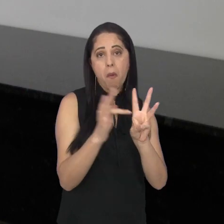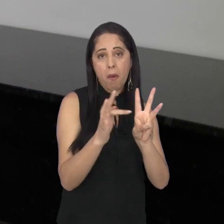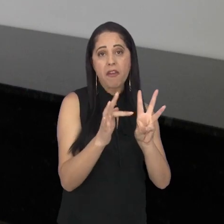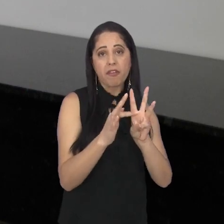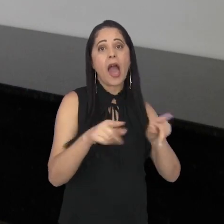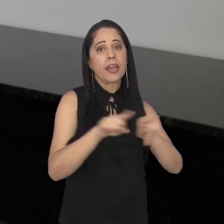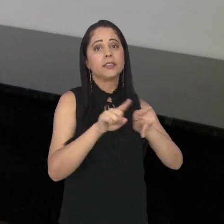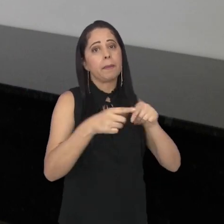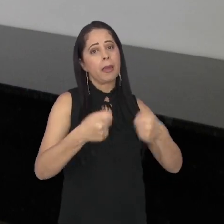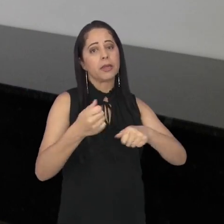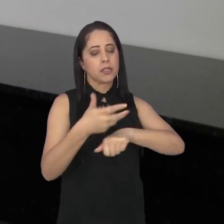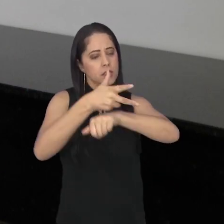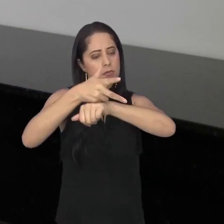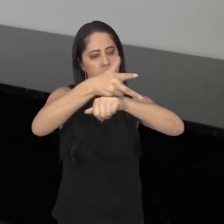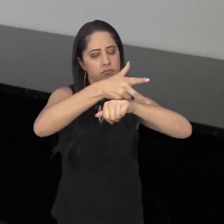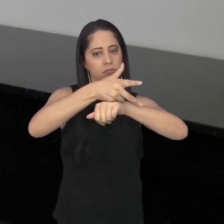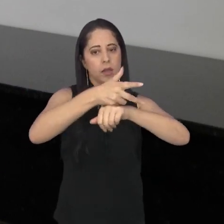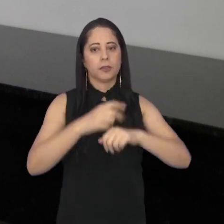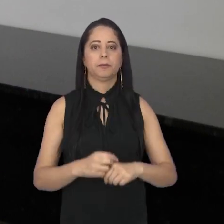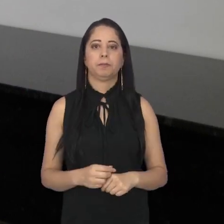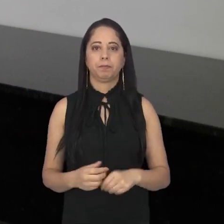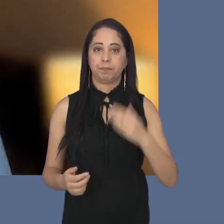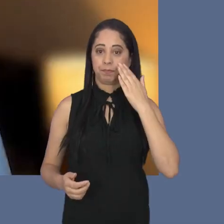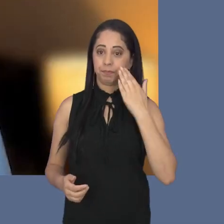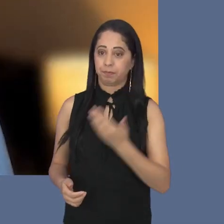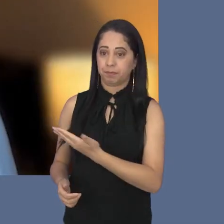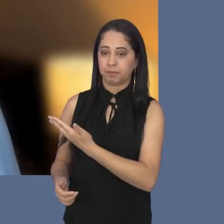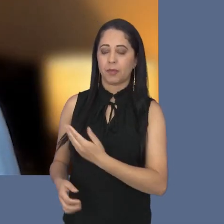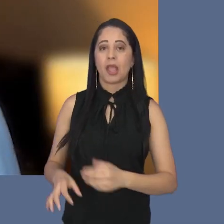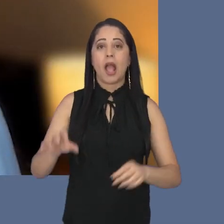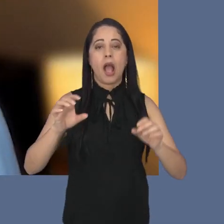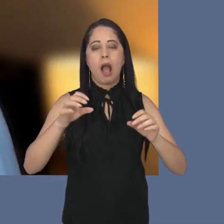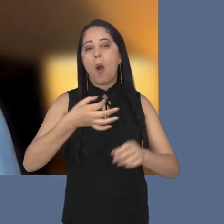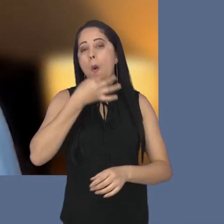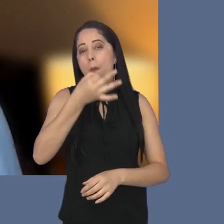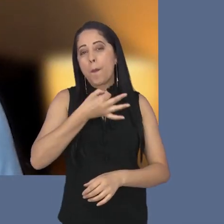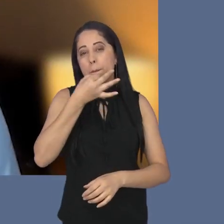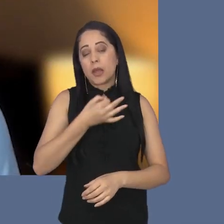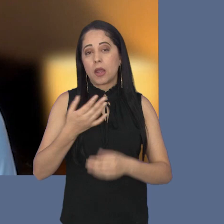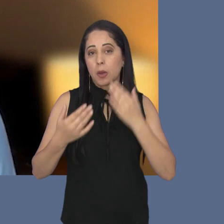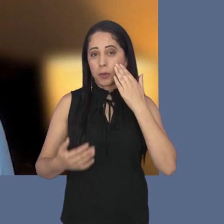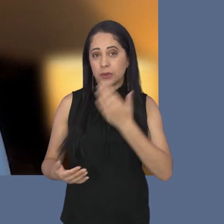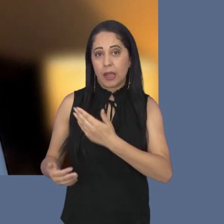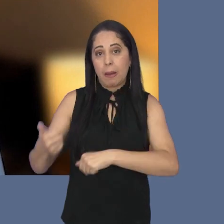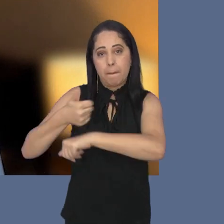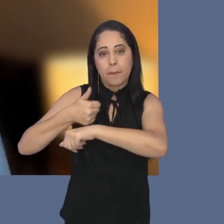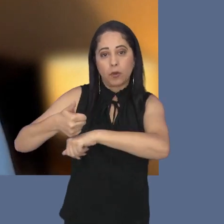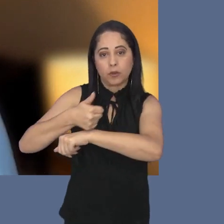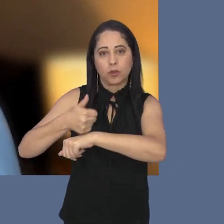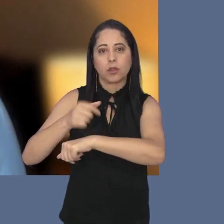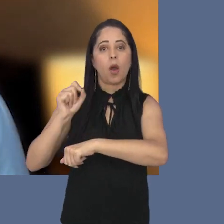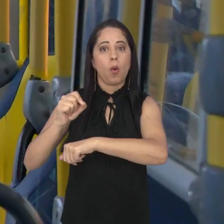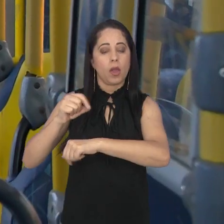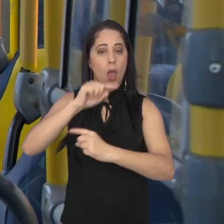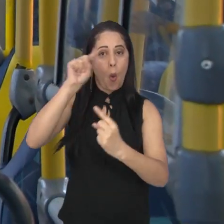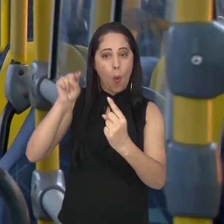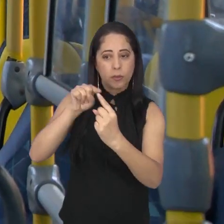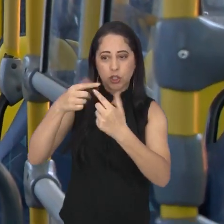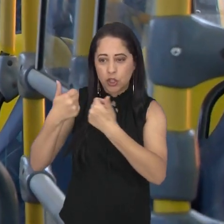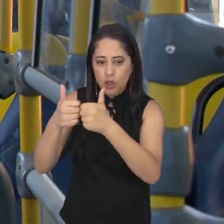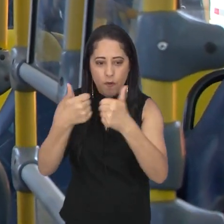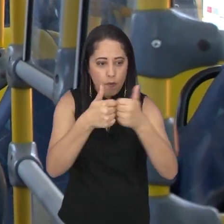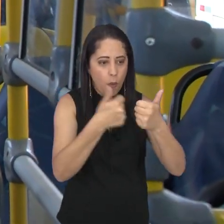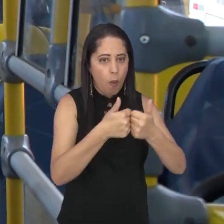a proteção e segurança com câmeras de vigilância. Para este especialista em mobilidade urbana, a ideia de instalar